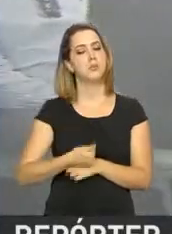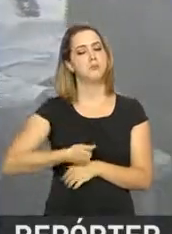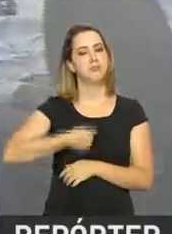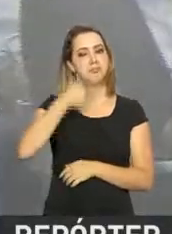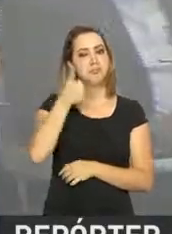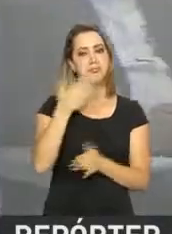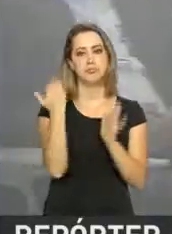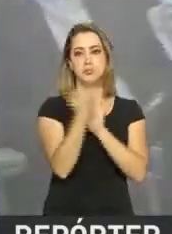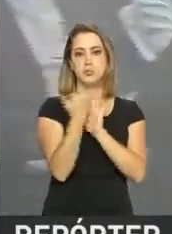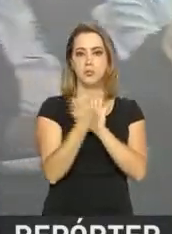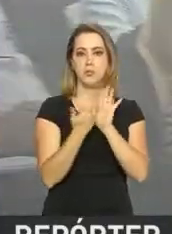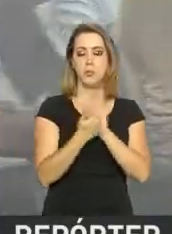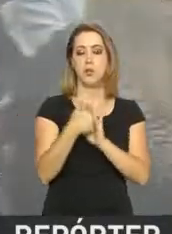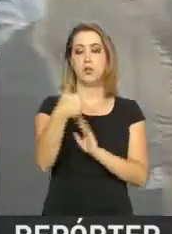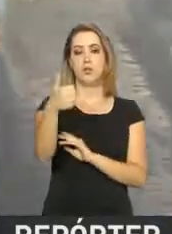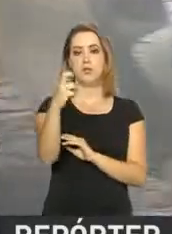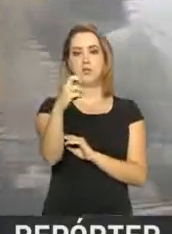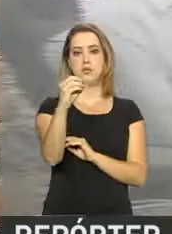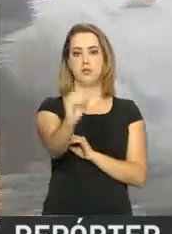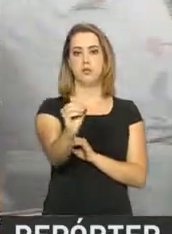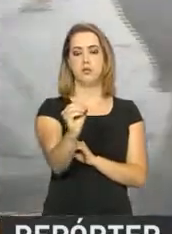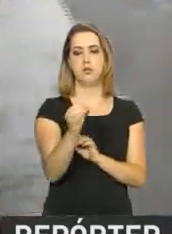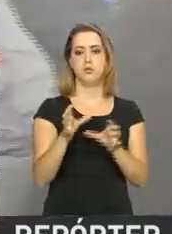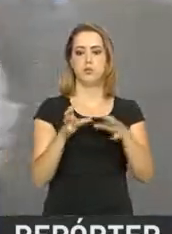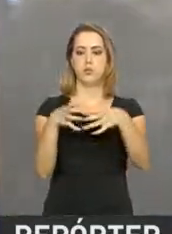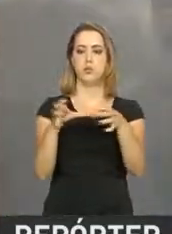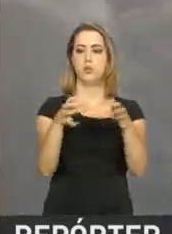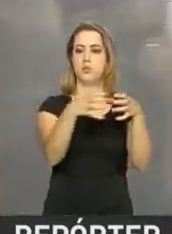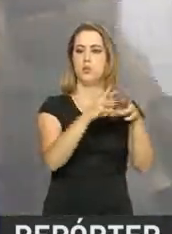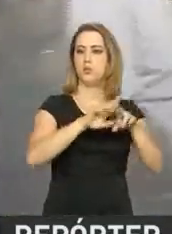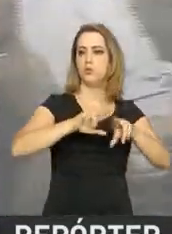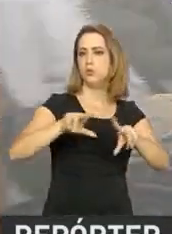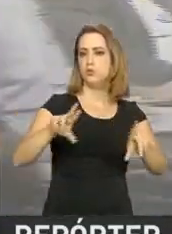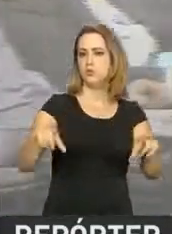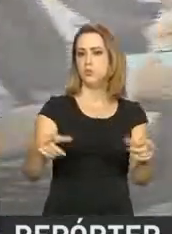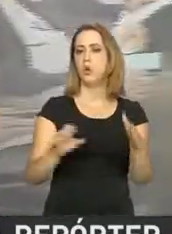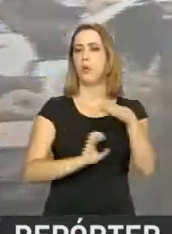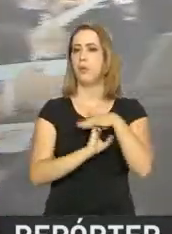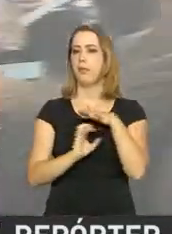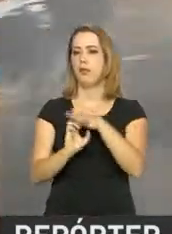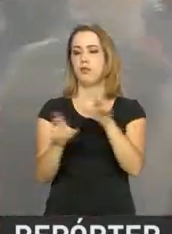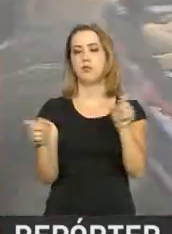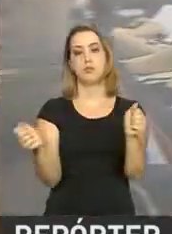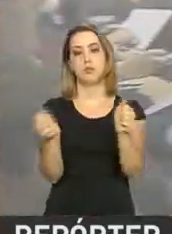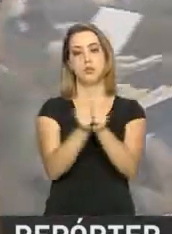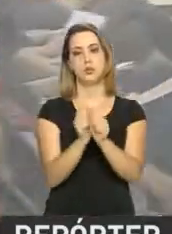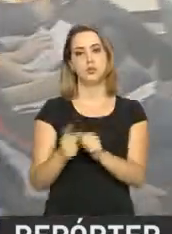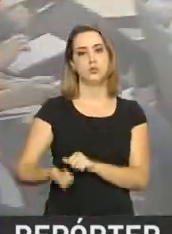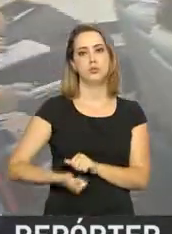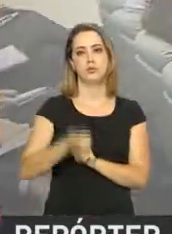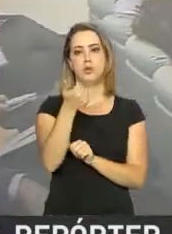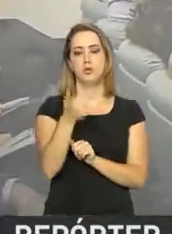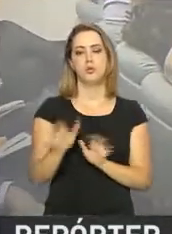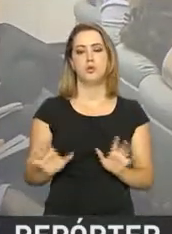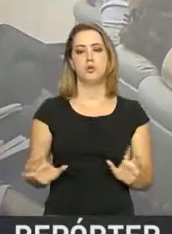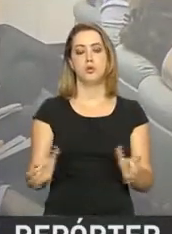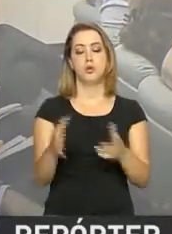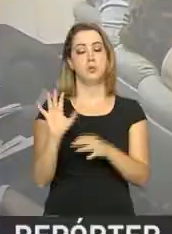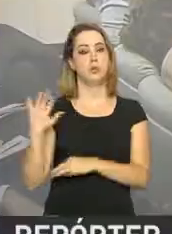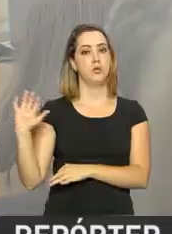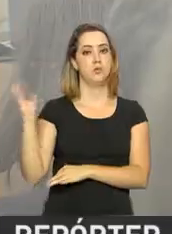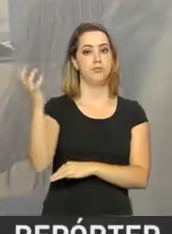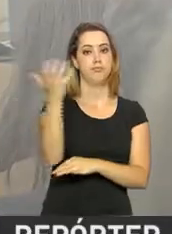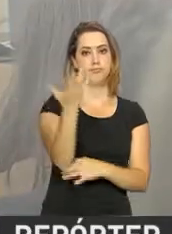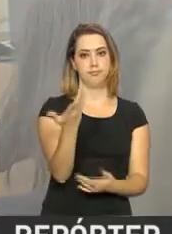formada por 150 organizações entre ongs e empresas que contribuem para implementar as tecnologias sustentáveis em todo o